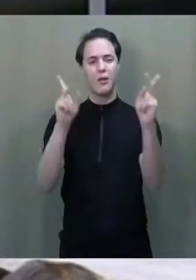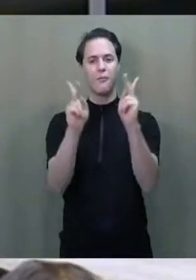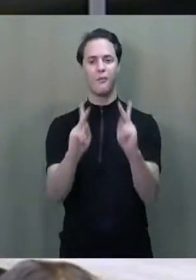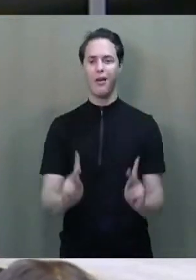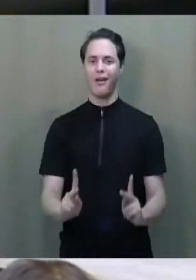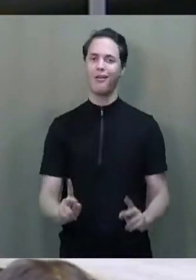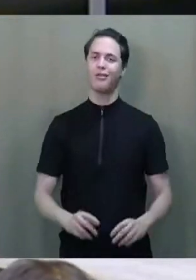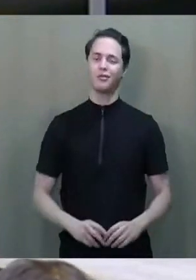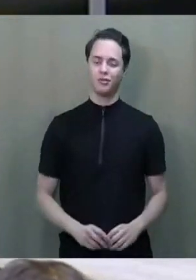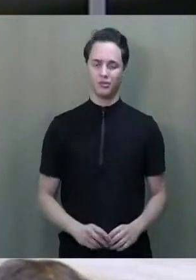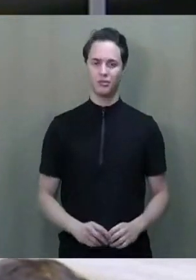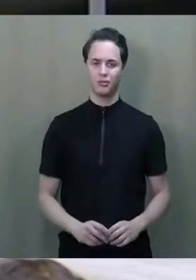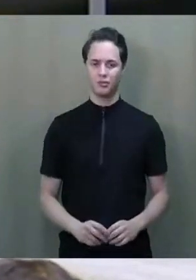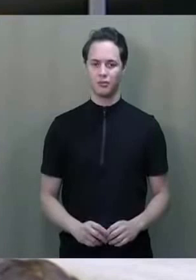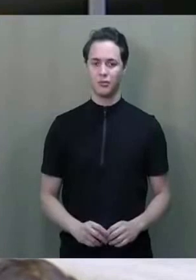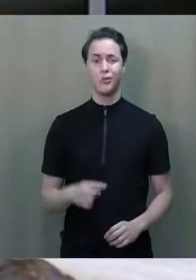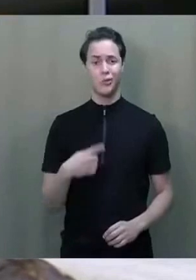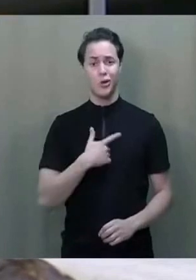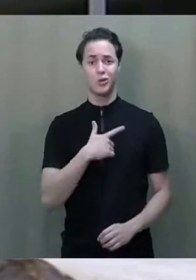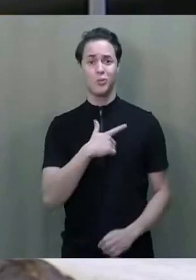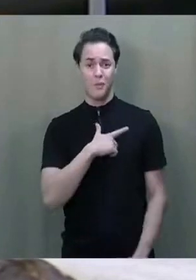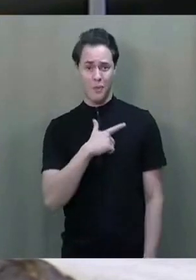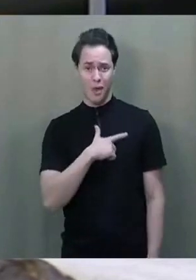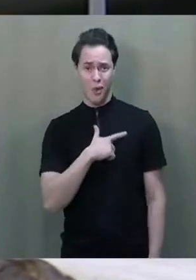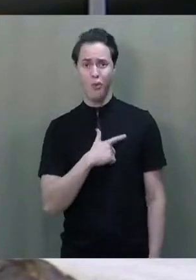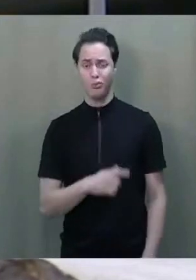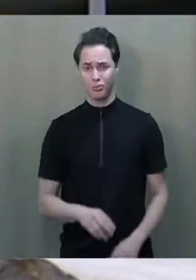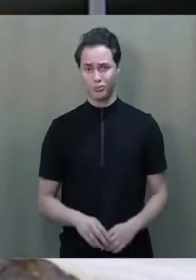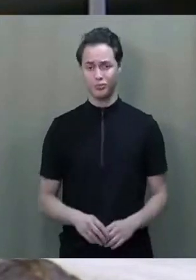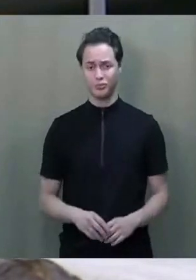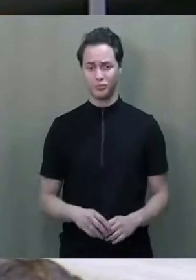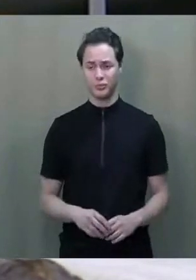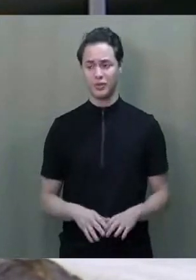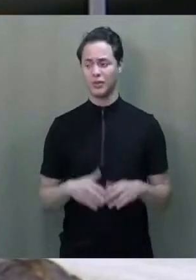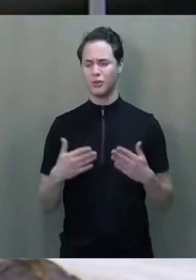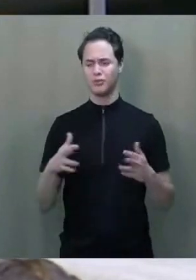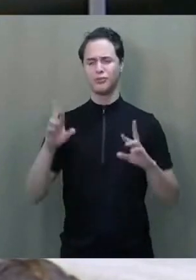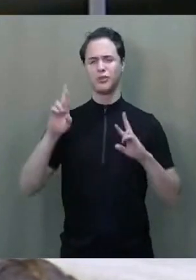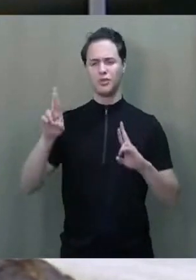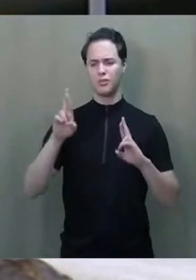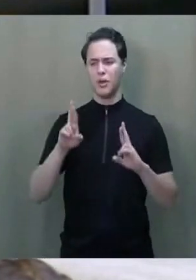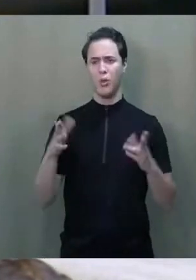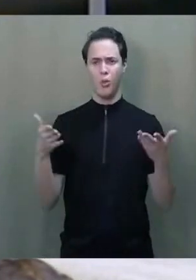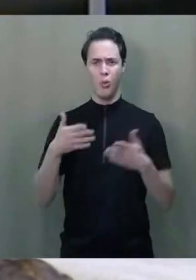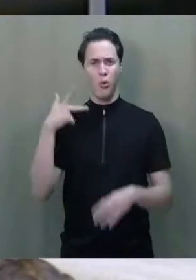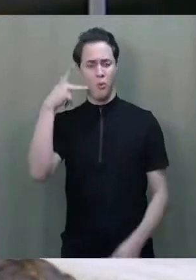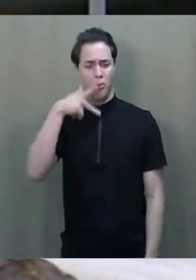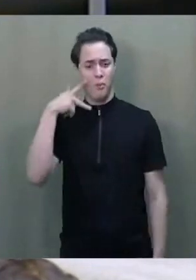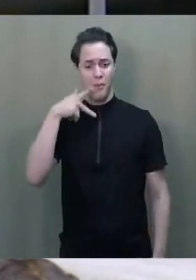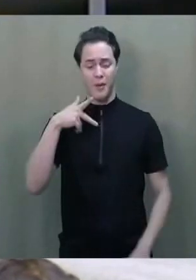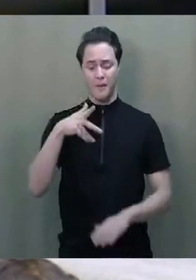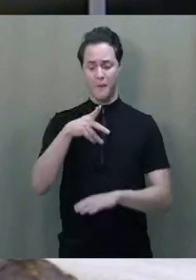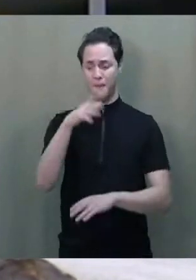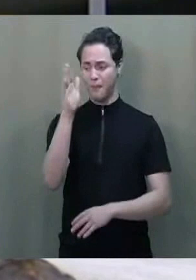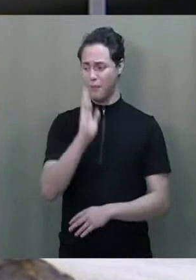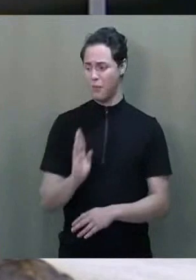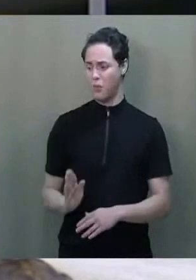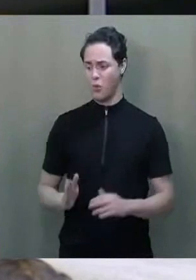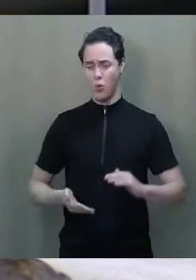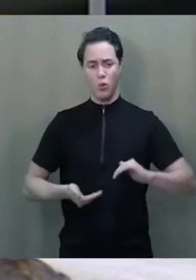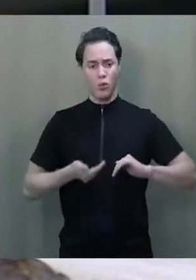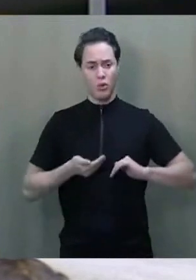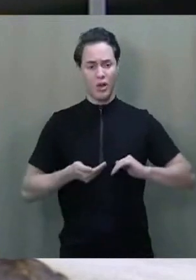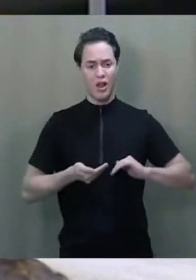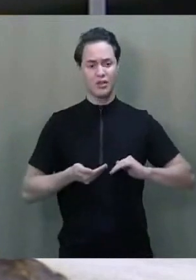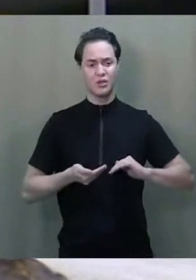pacificar esse país nossa é uma tarefa então espero que O parlamento brasileiro Congresso Nacional não traga